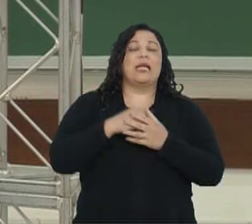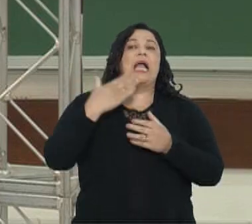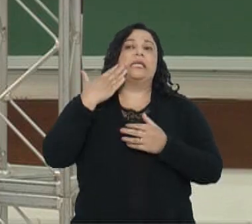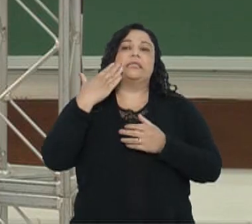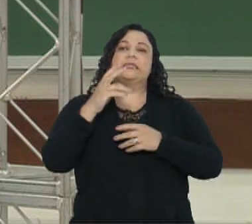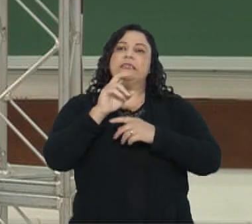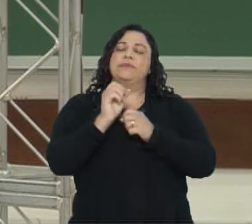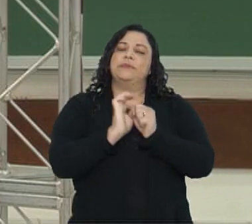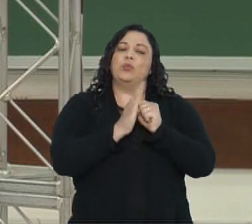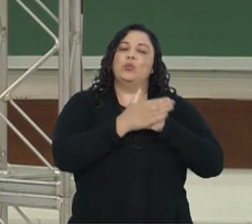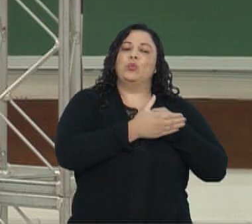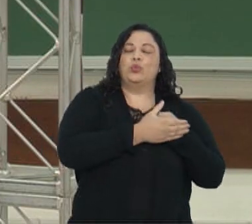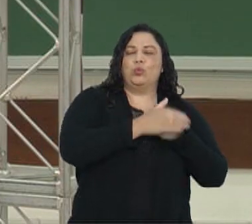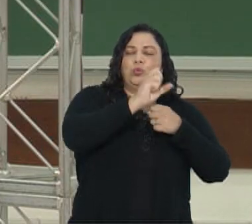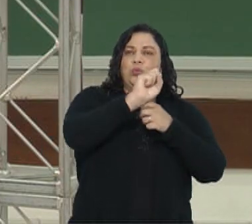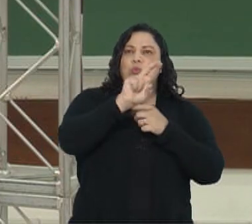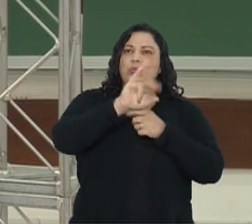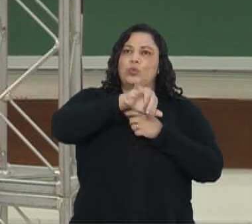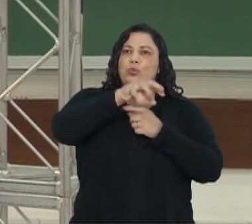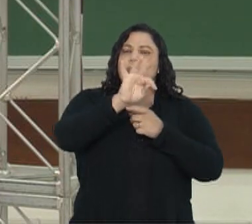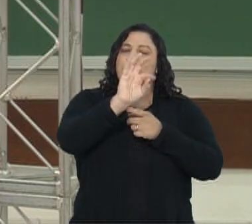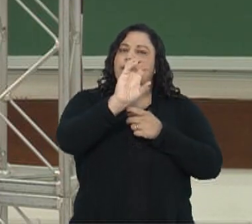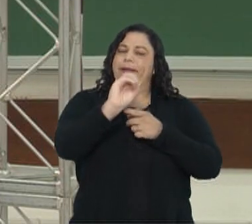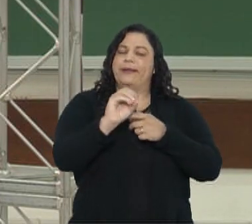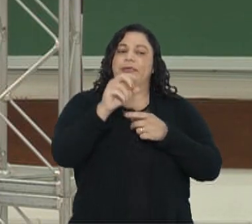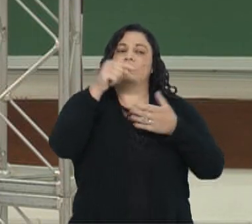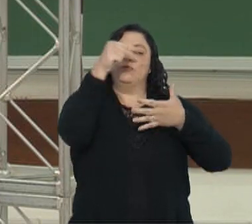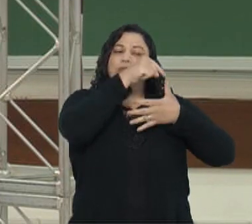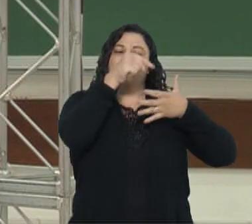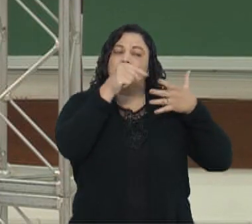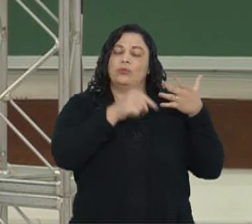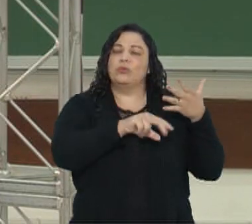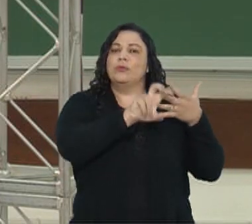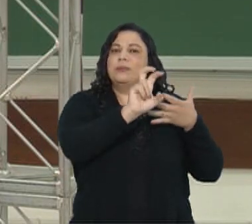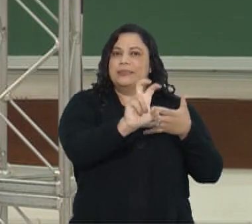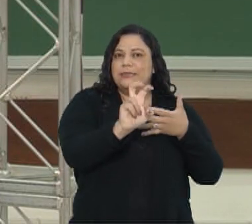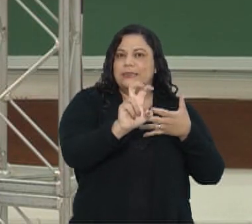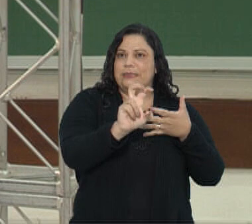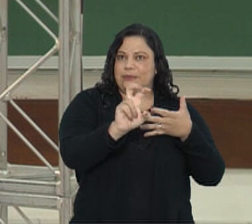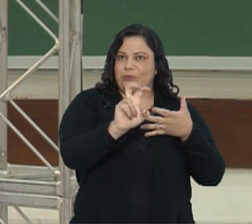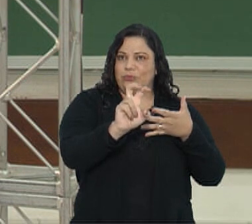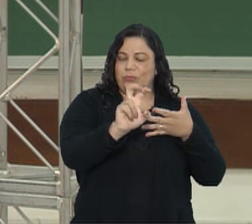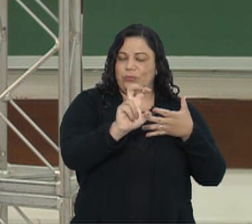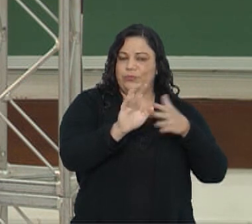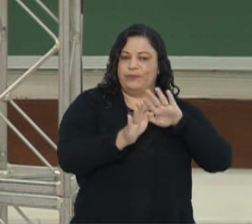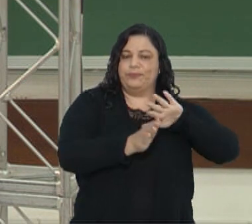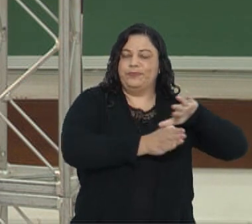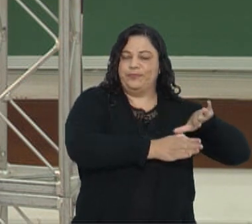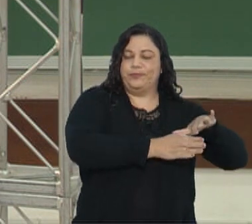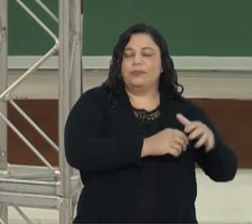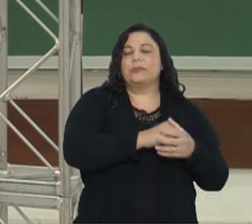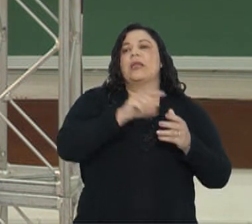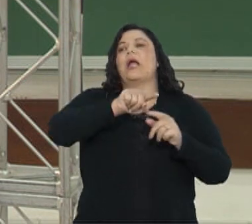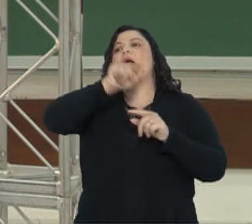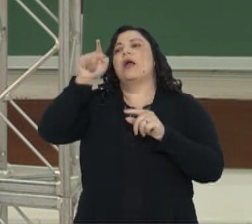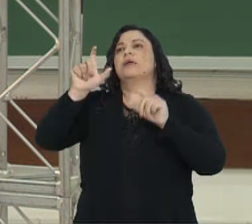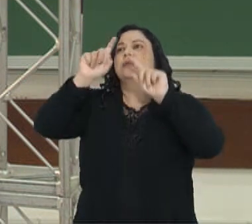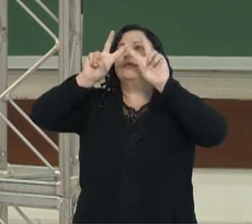lembrando que 2 partes, sujeito e predicado. O predicado são divididos em